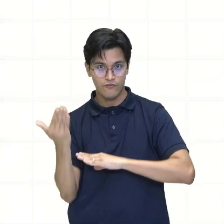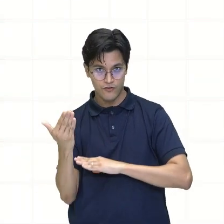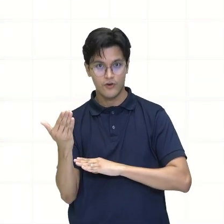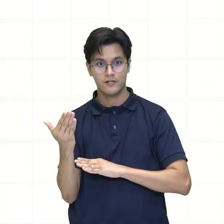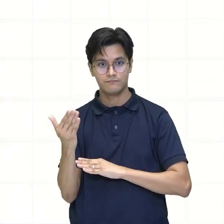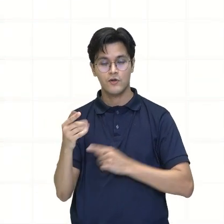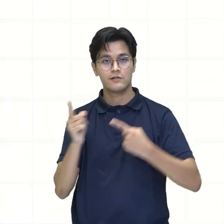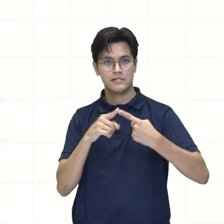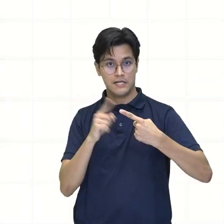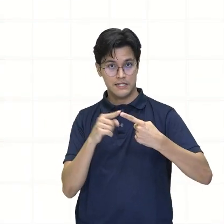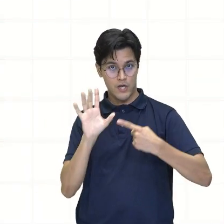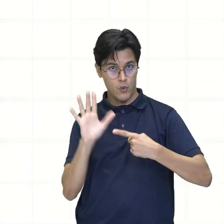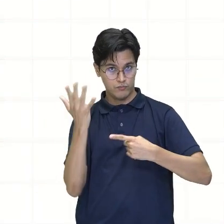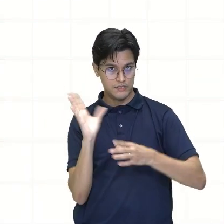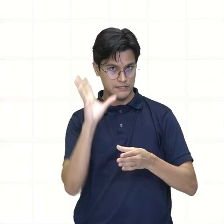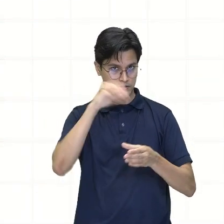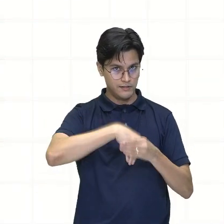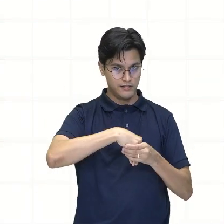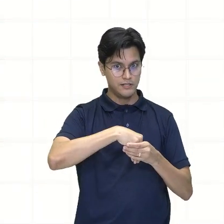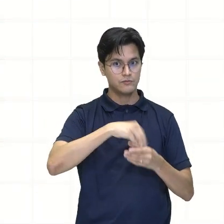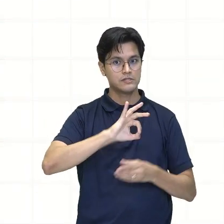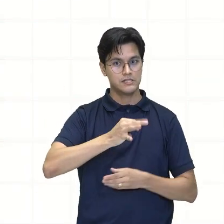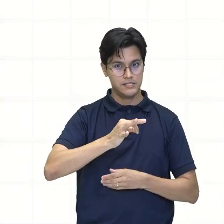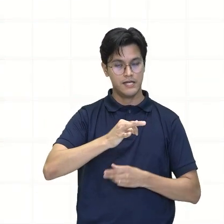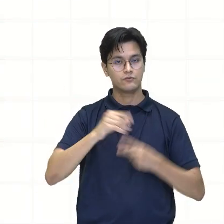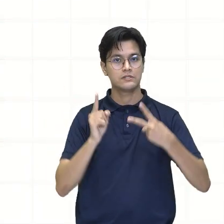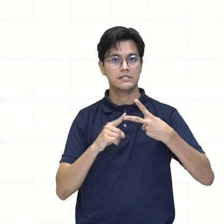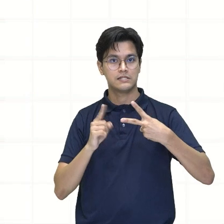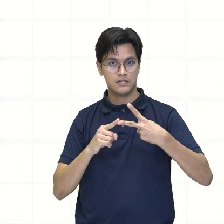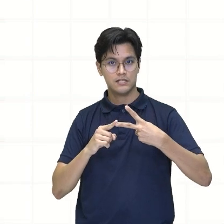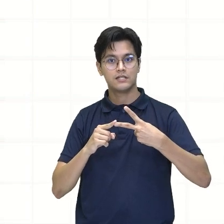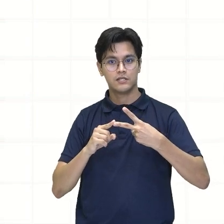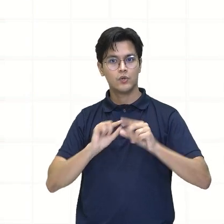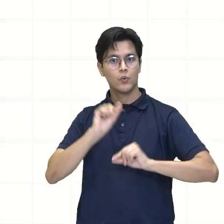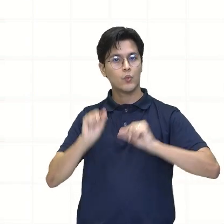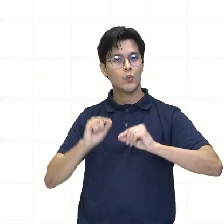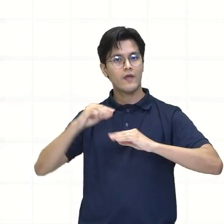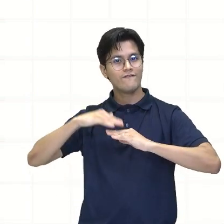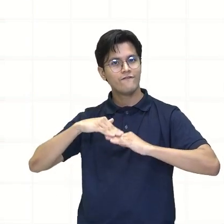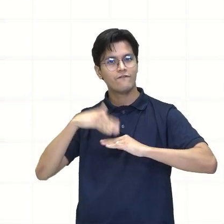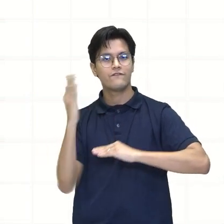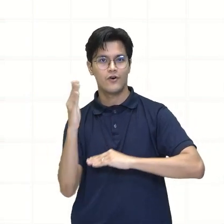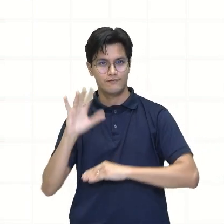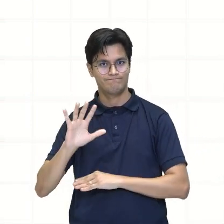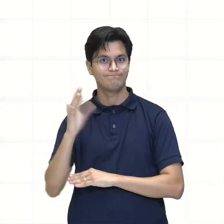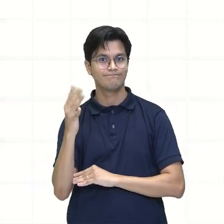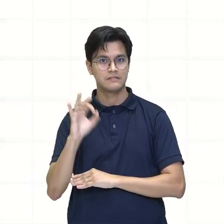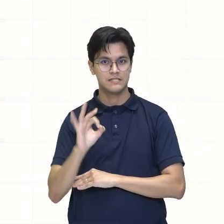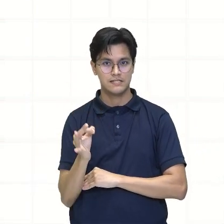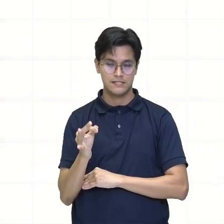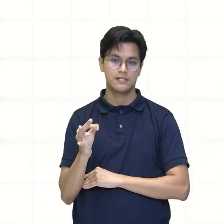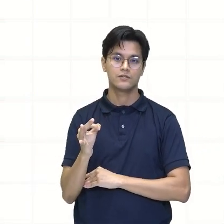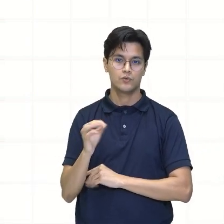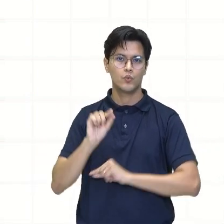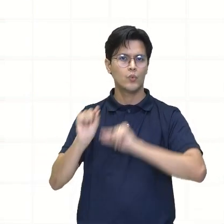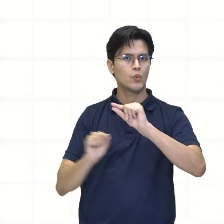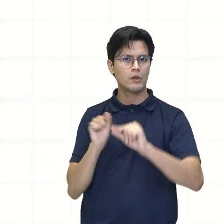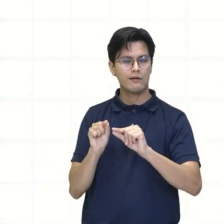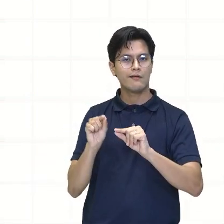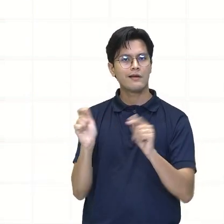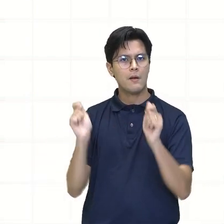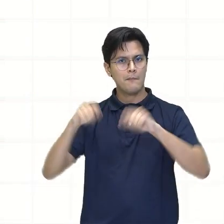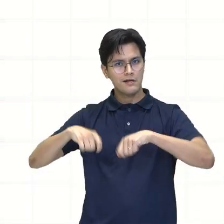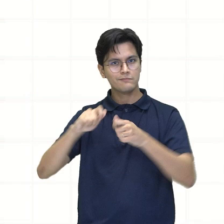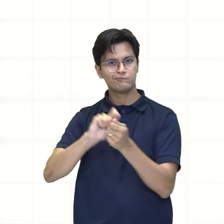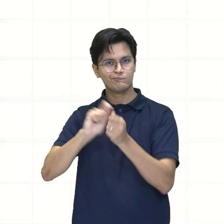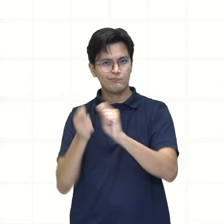internos, né? Já que os morfoesculturais, eles são externos e eles vão modelar